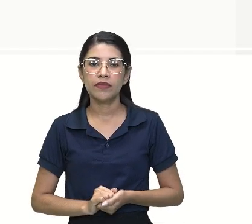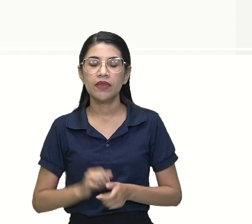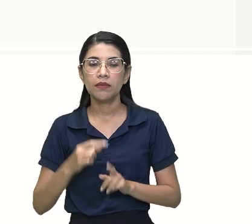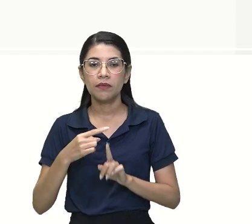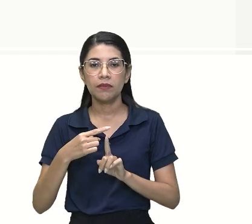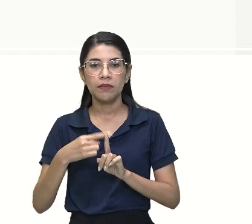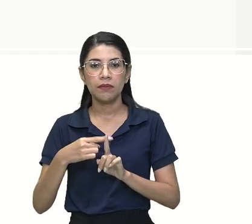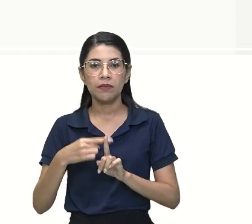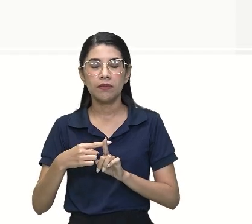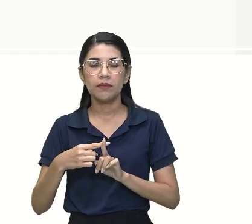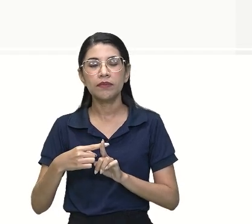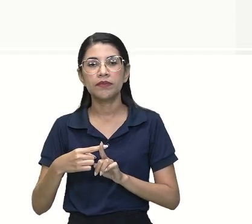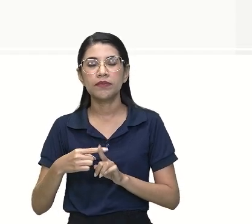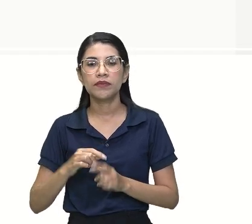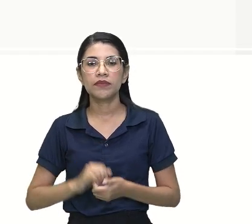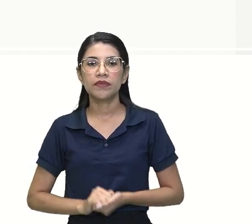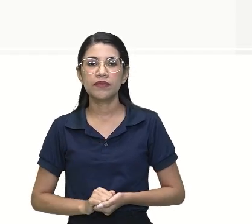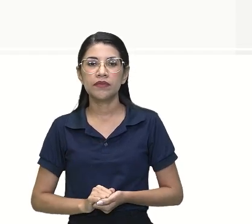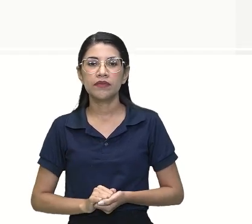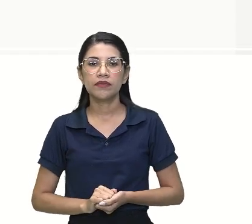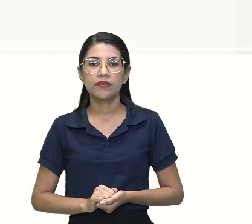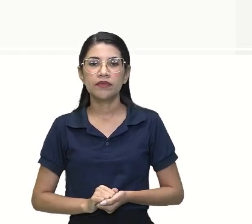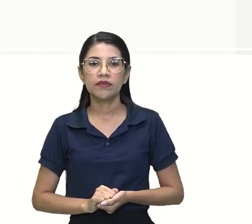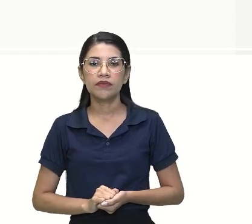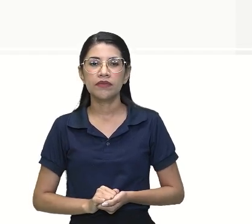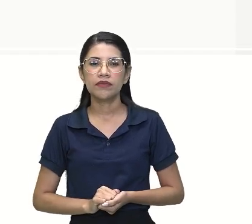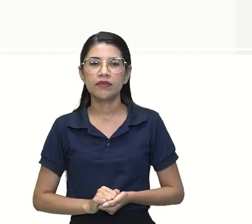Mais quadrado do 3 é 9,